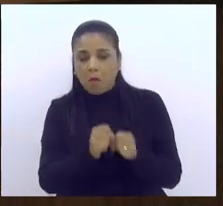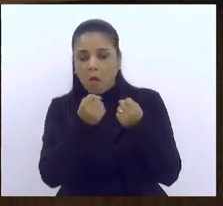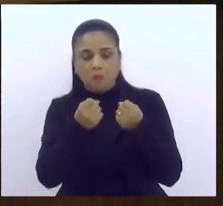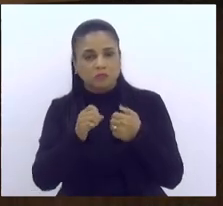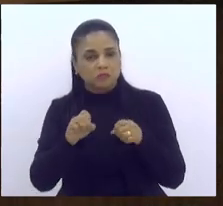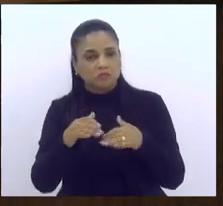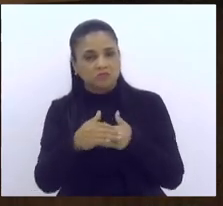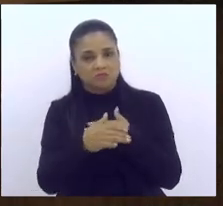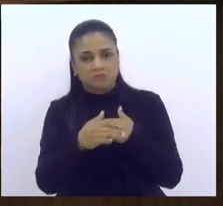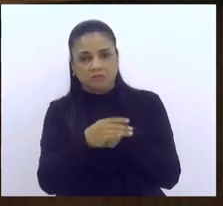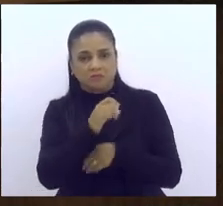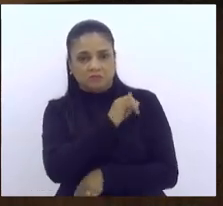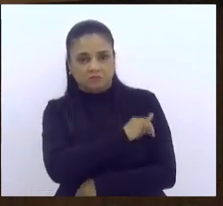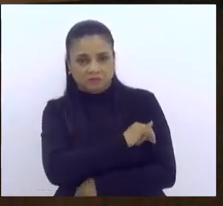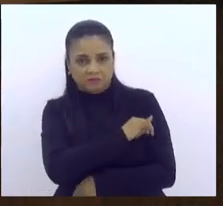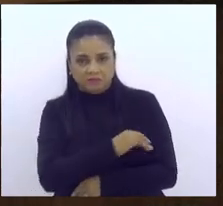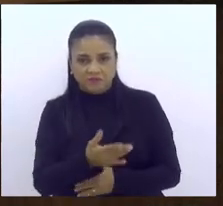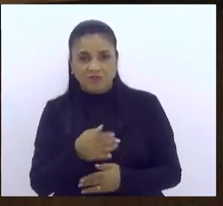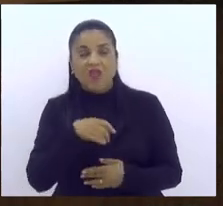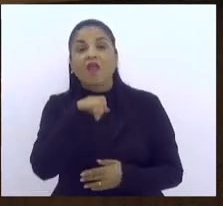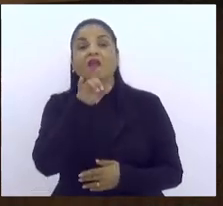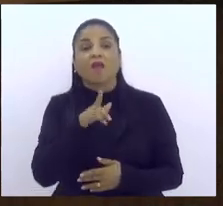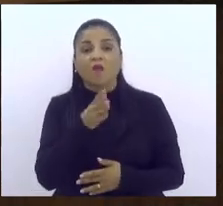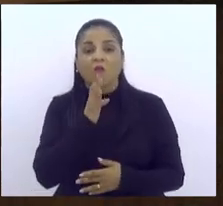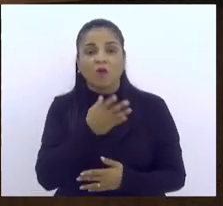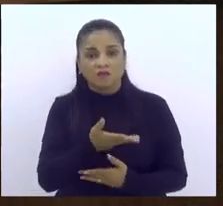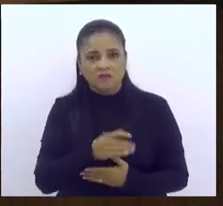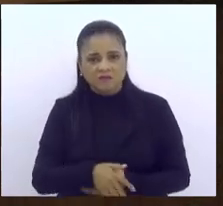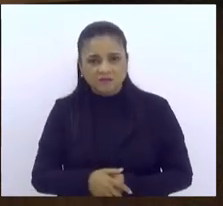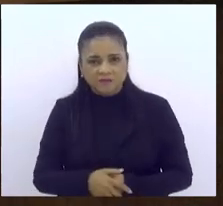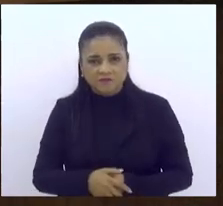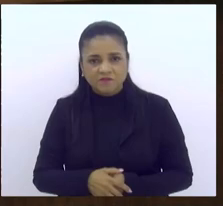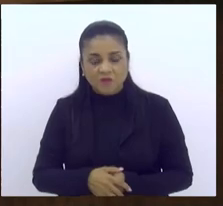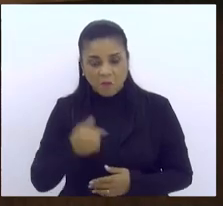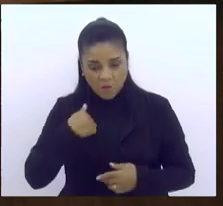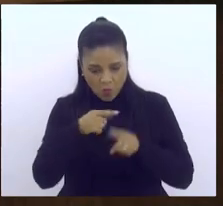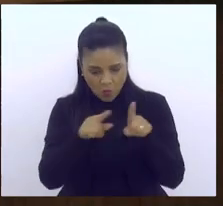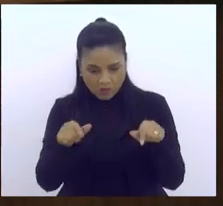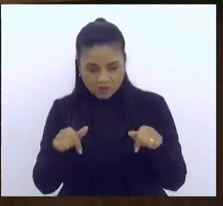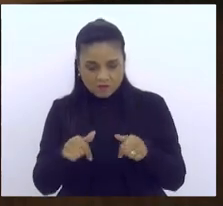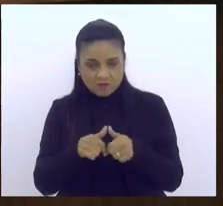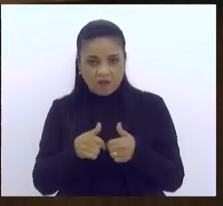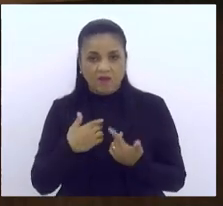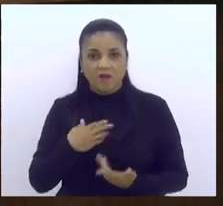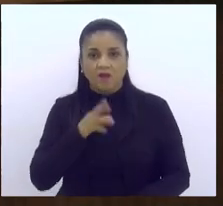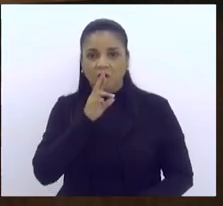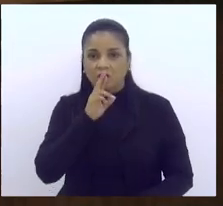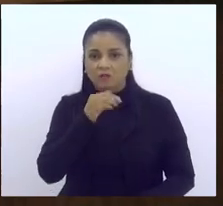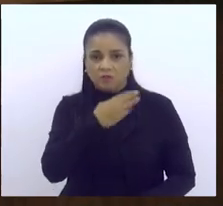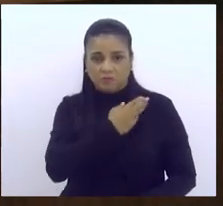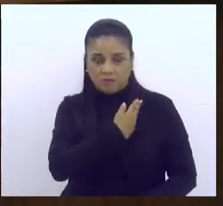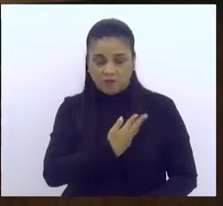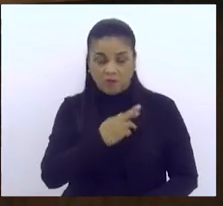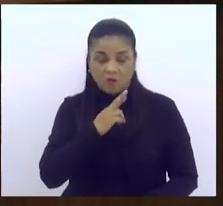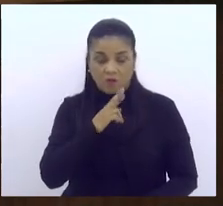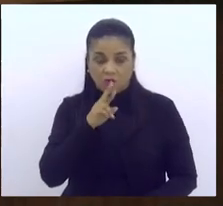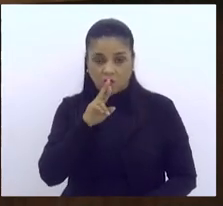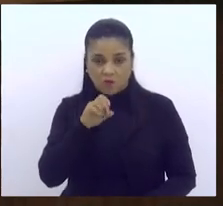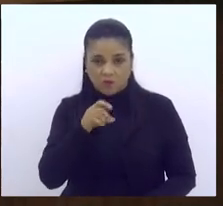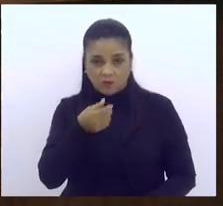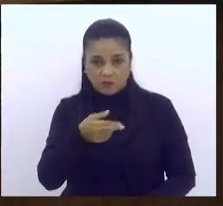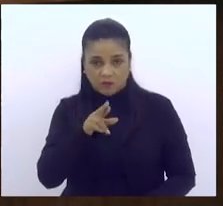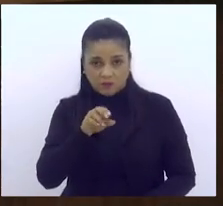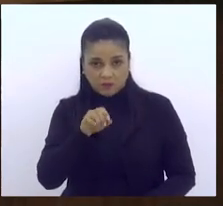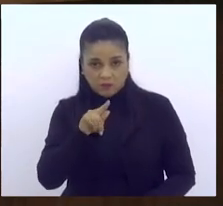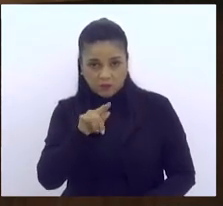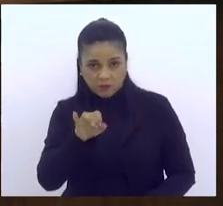vai reconhecer isso? Ora as bolas. Se no meu gabinete, deputado Rodrigo Bacelar,